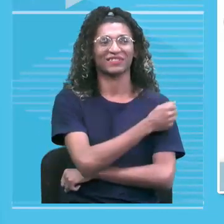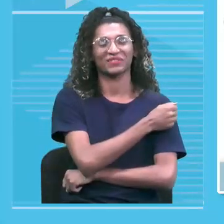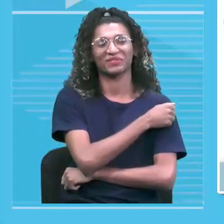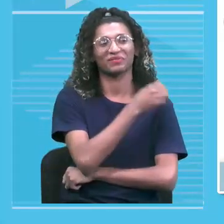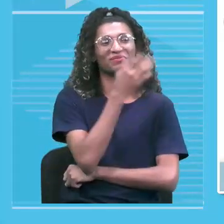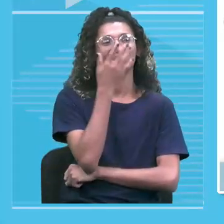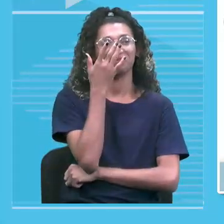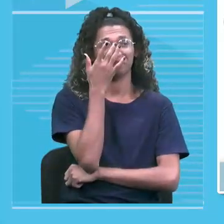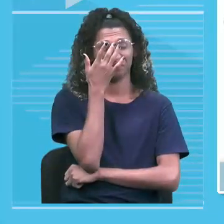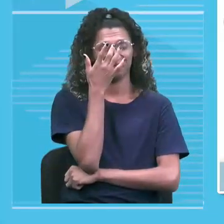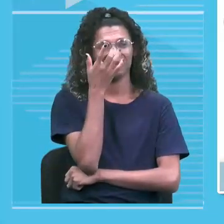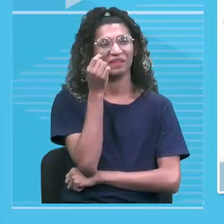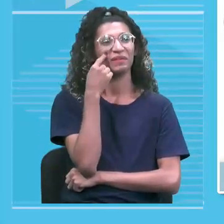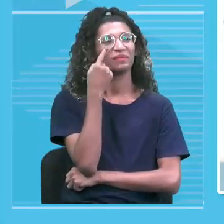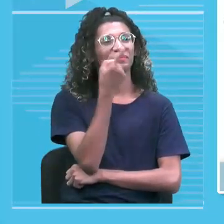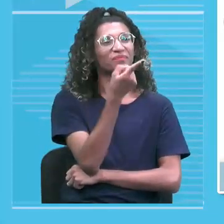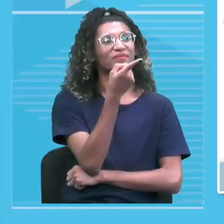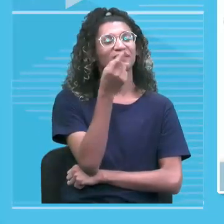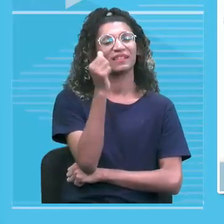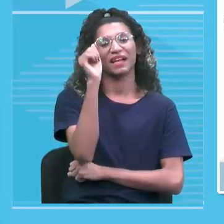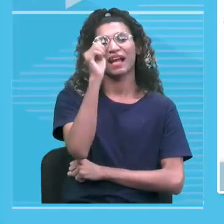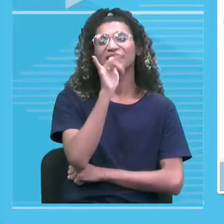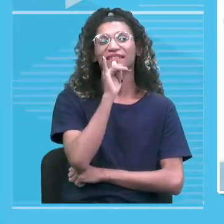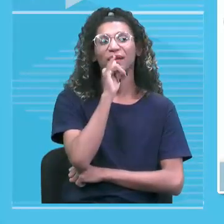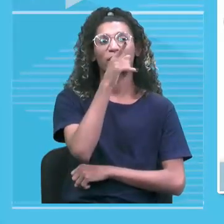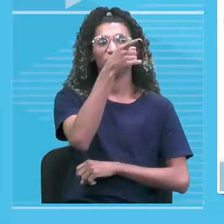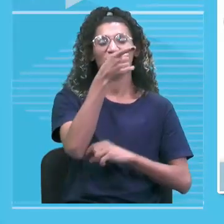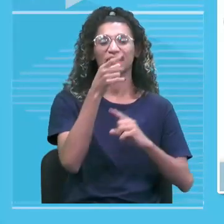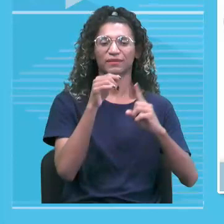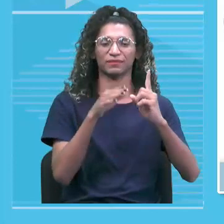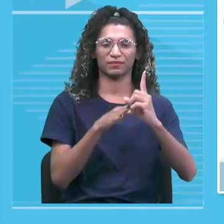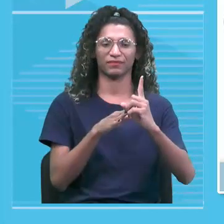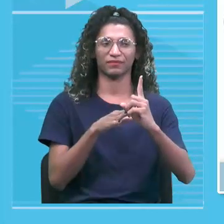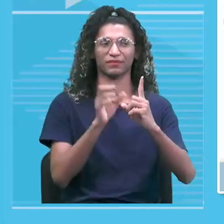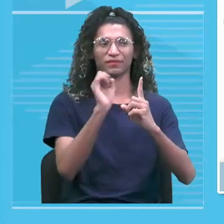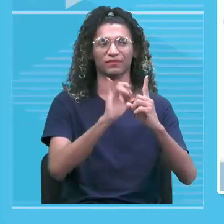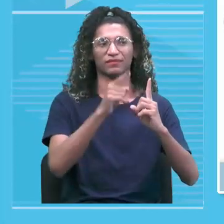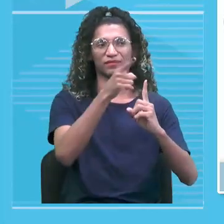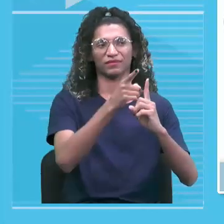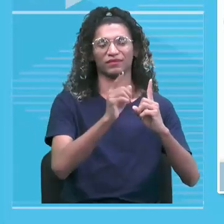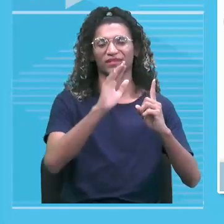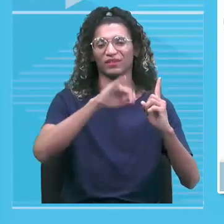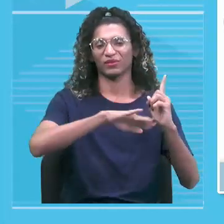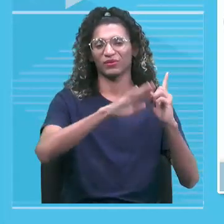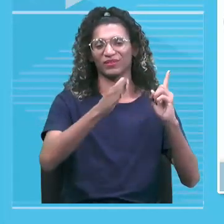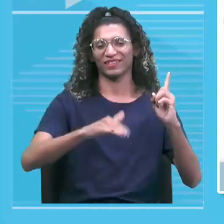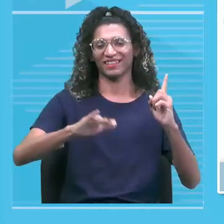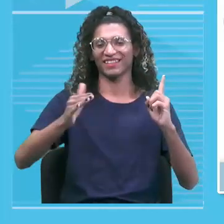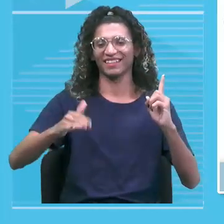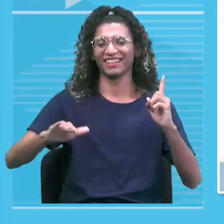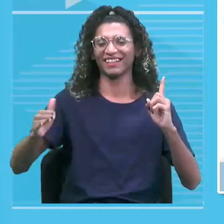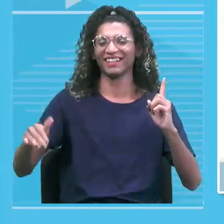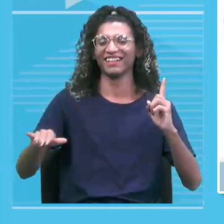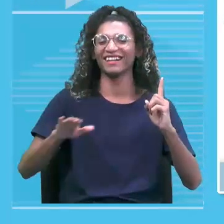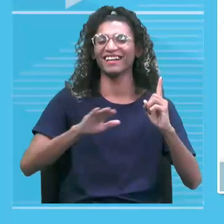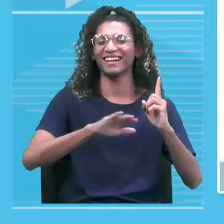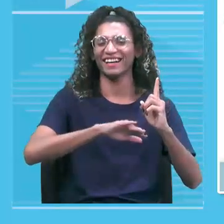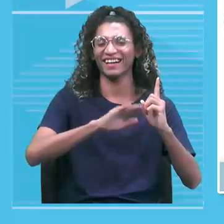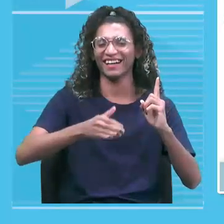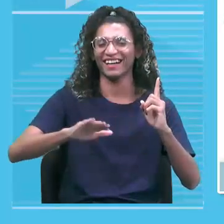galerinha Então imagina que você está aqui no oceano curtindo as férias